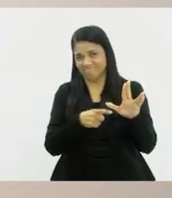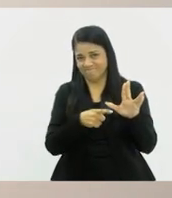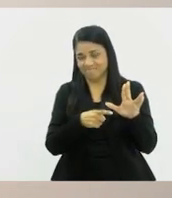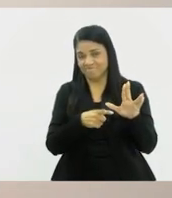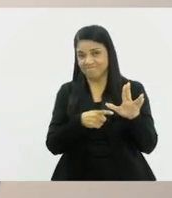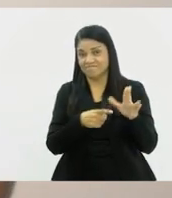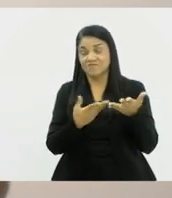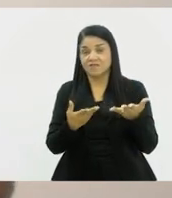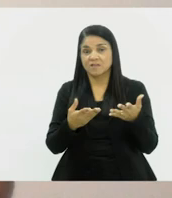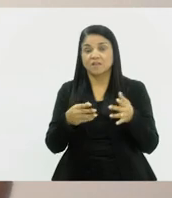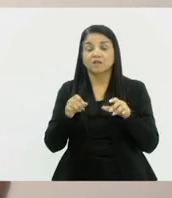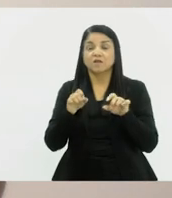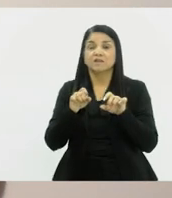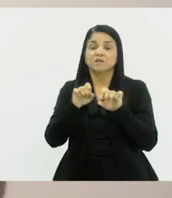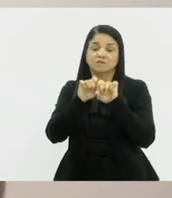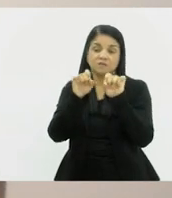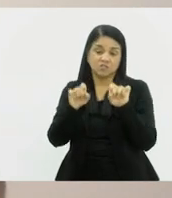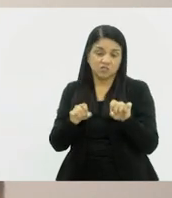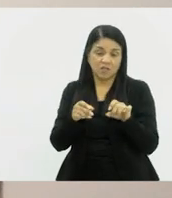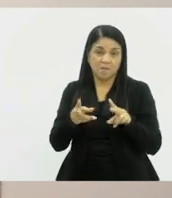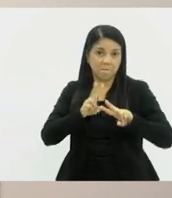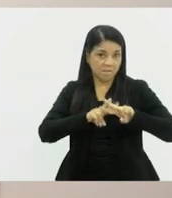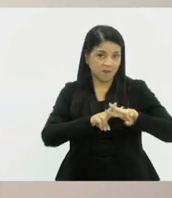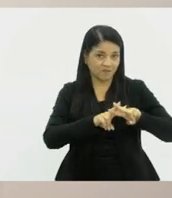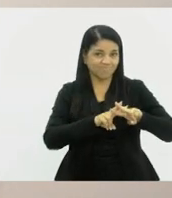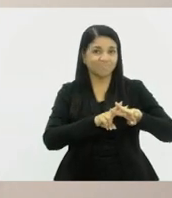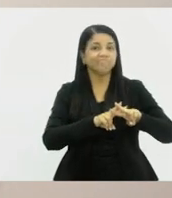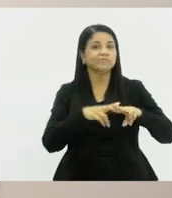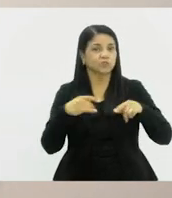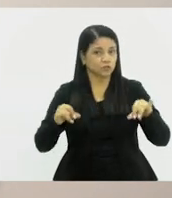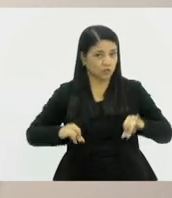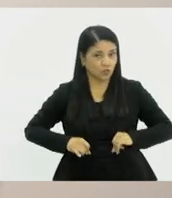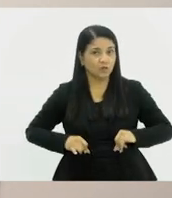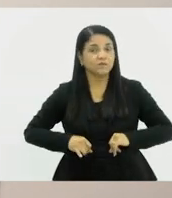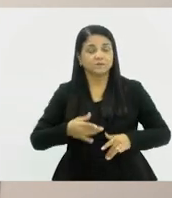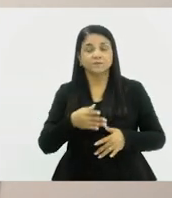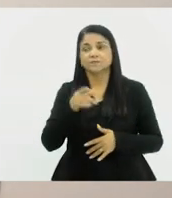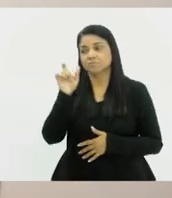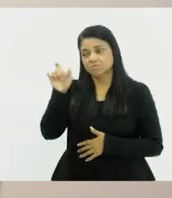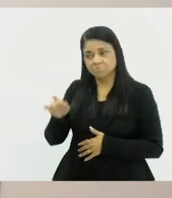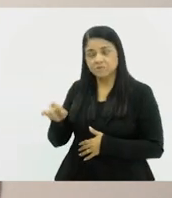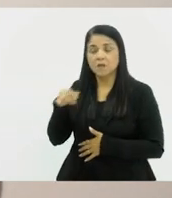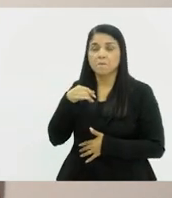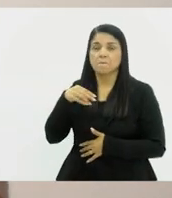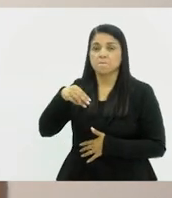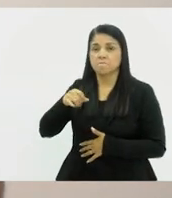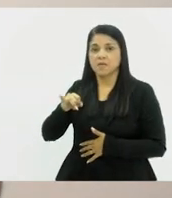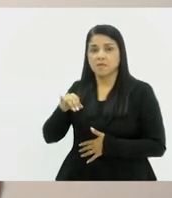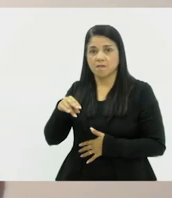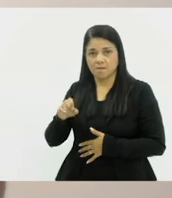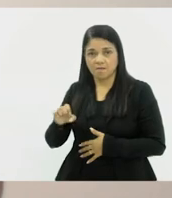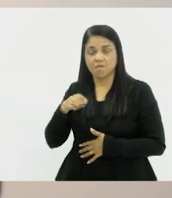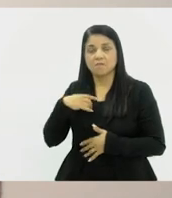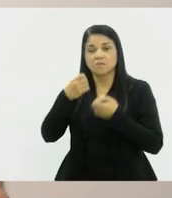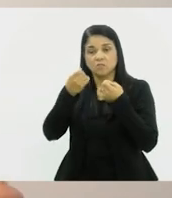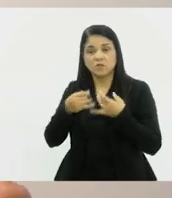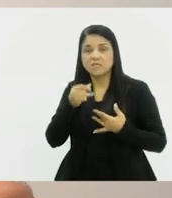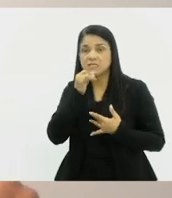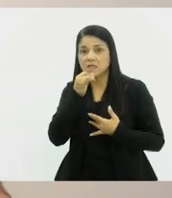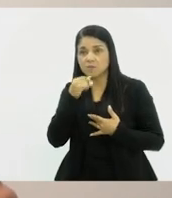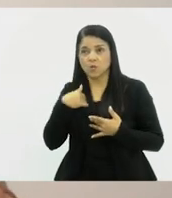assim o mink deu o exemplo da pessoa ser da pessoa ser eh cooptado e tal eu não fui